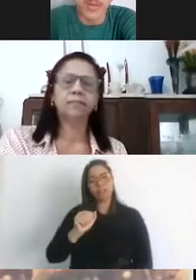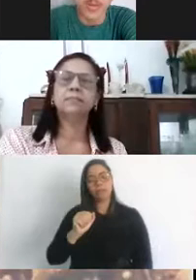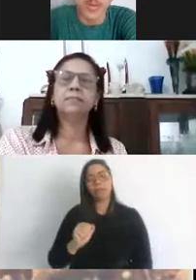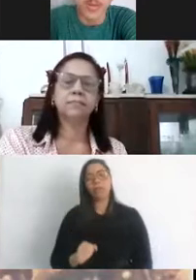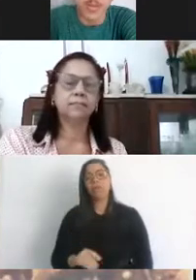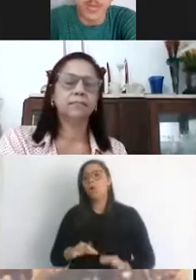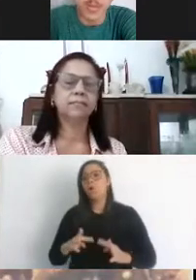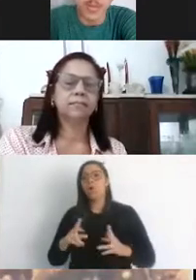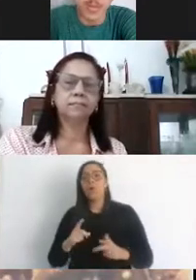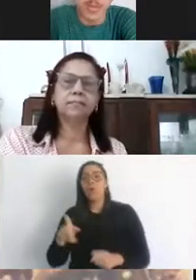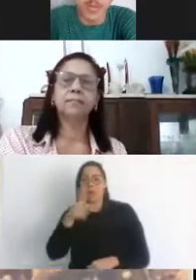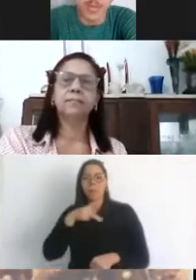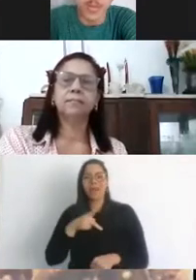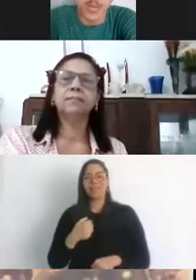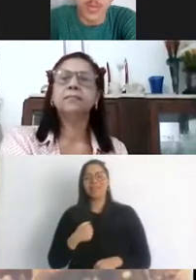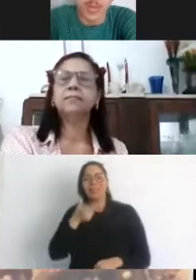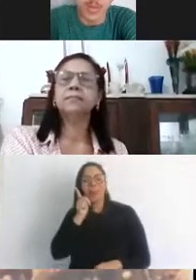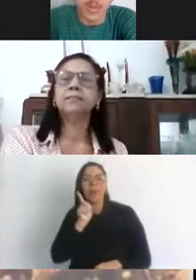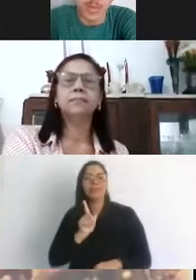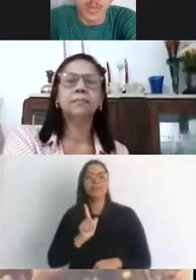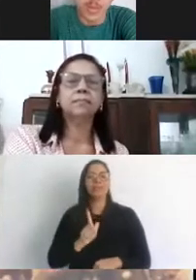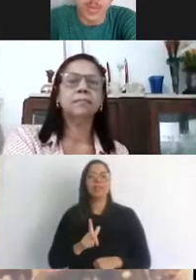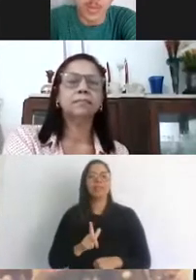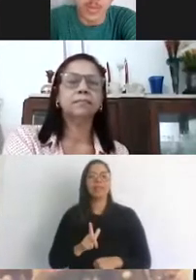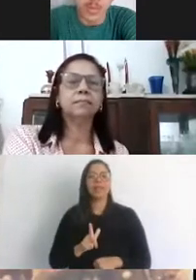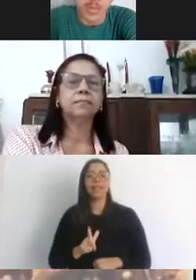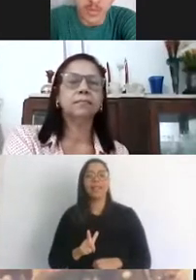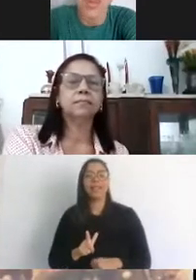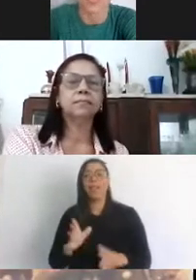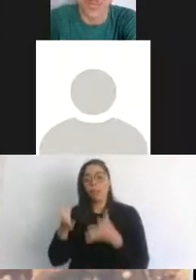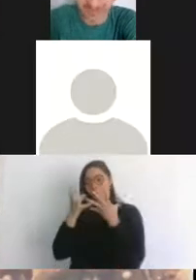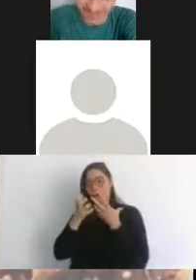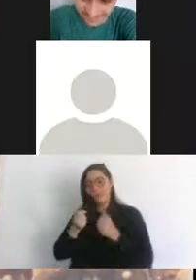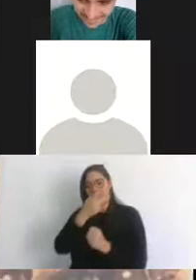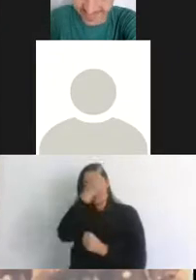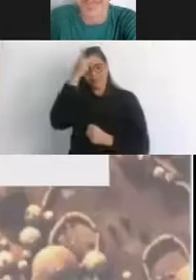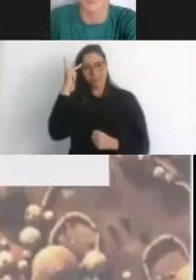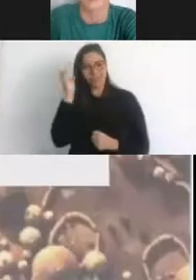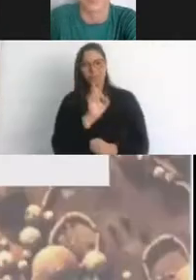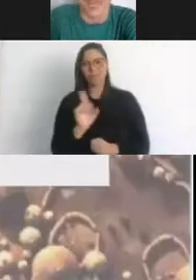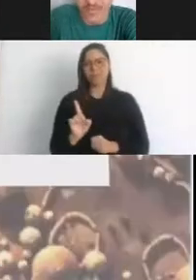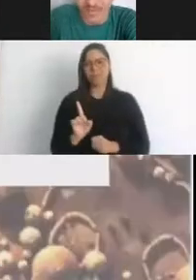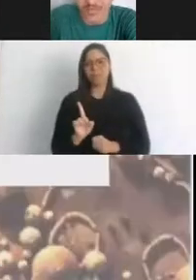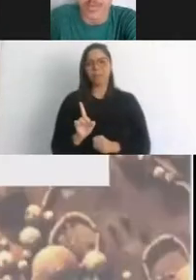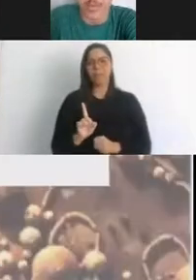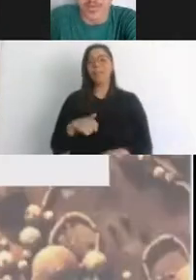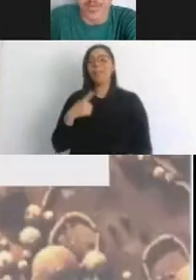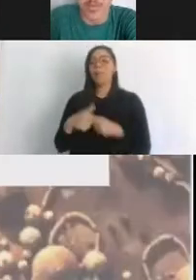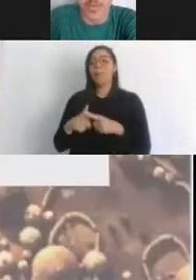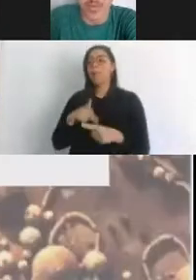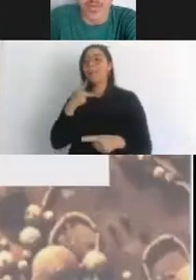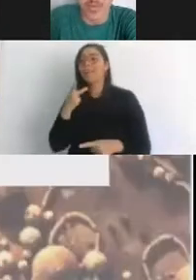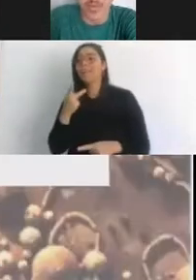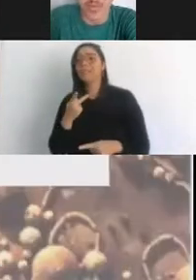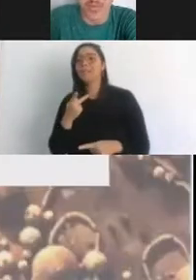um país não suporta é acolhimento para essas pessoas e por que que ela fala